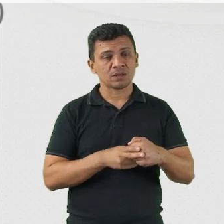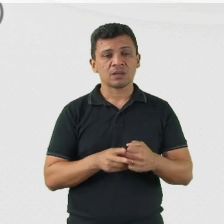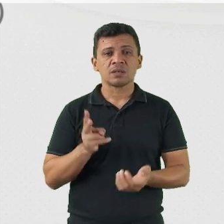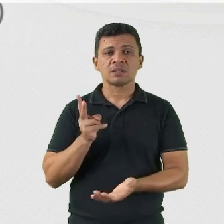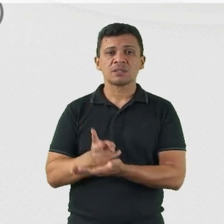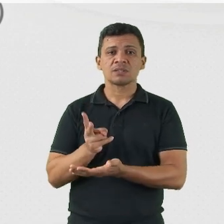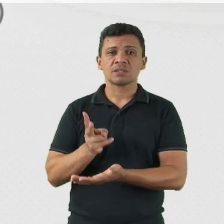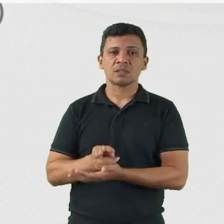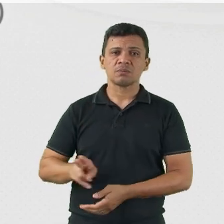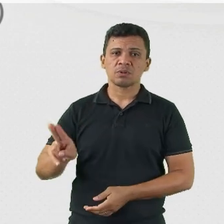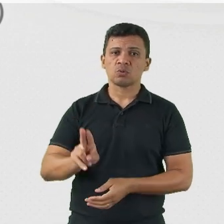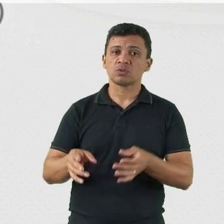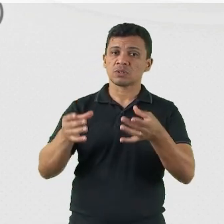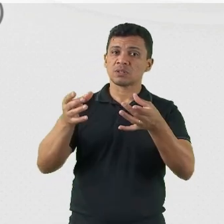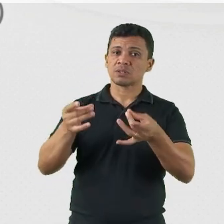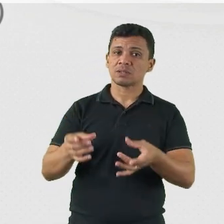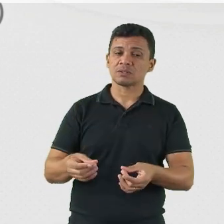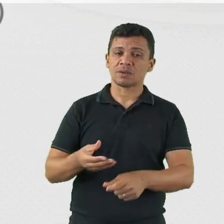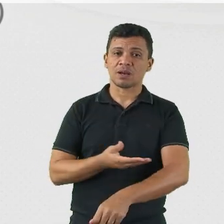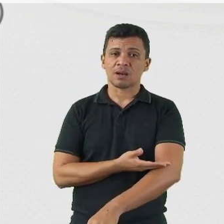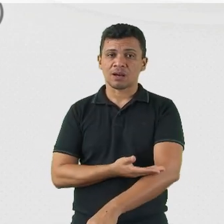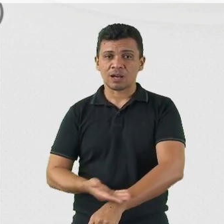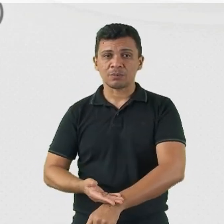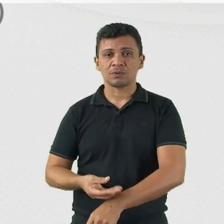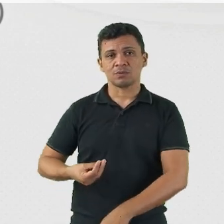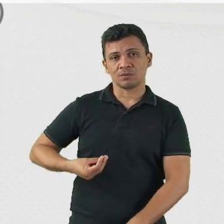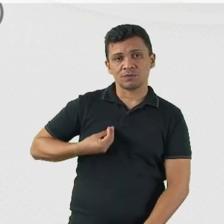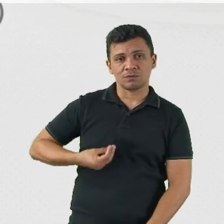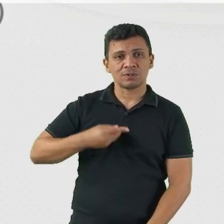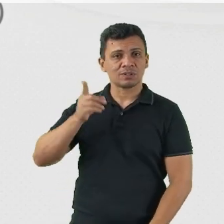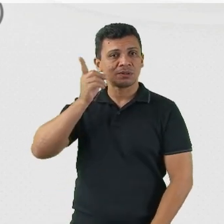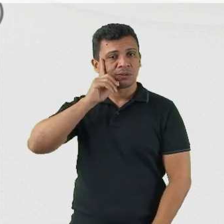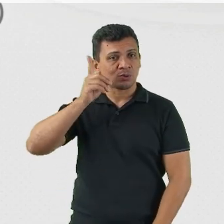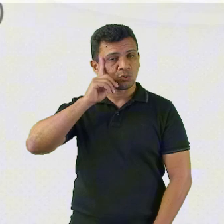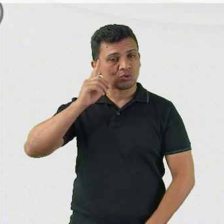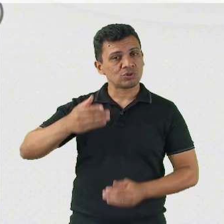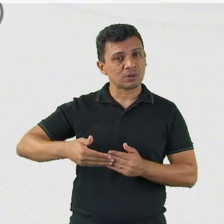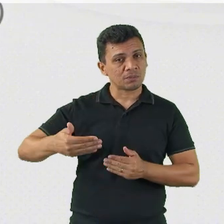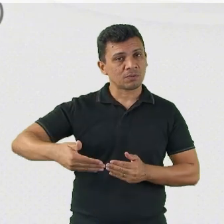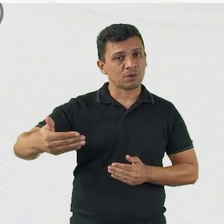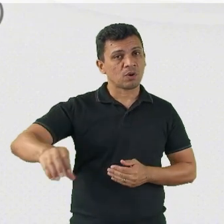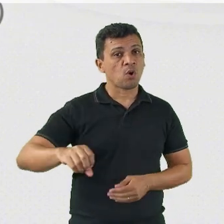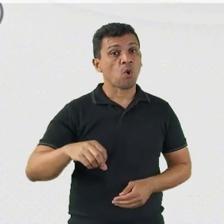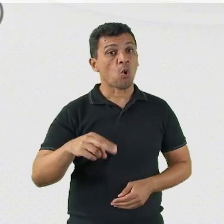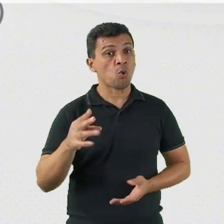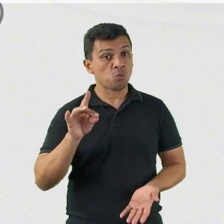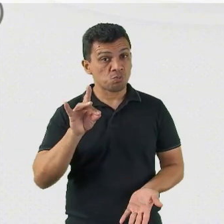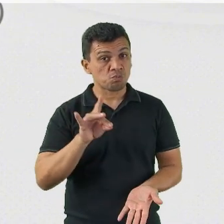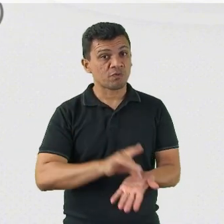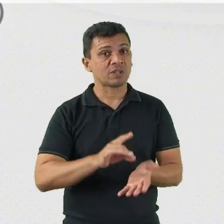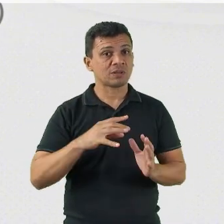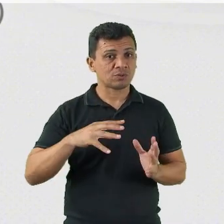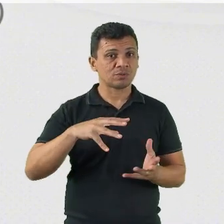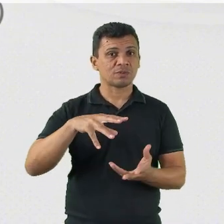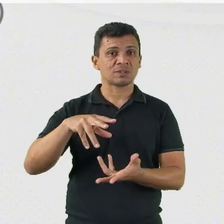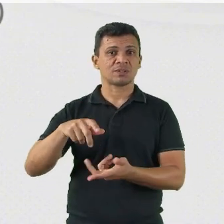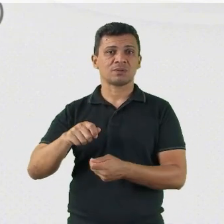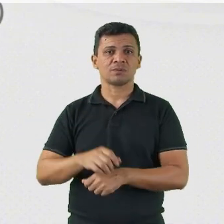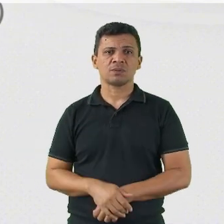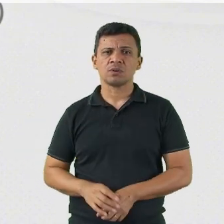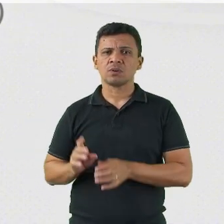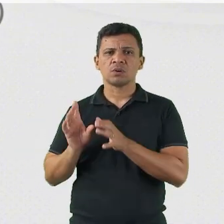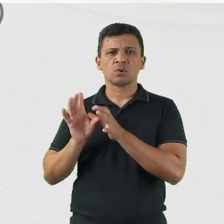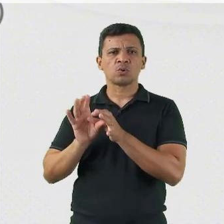quer descrever hábito, rotina ou uma verdade universal. No nosso contexto de hoje, nós